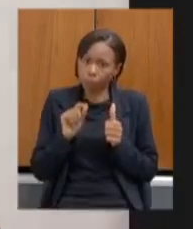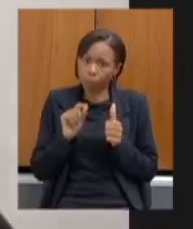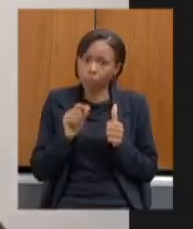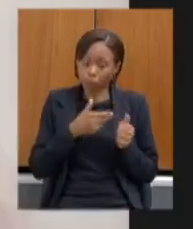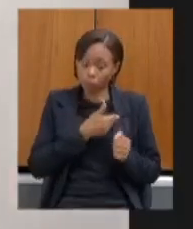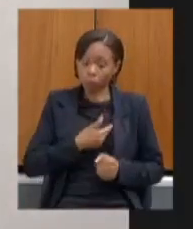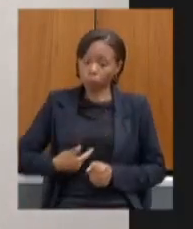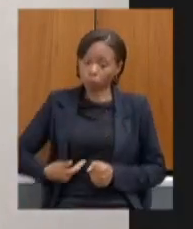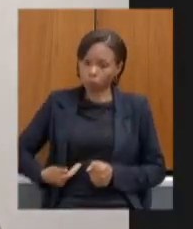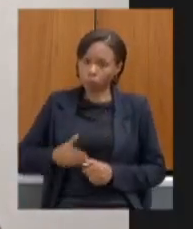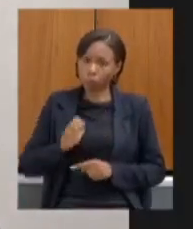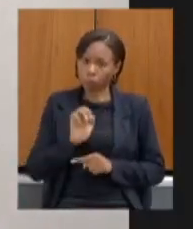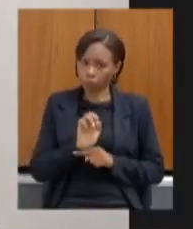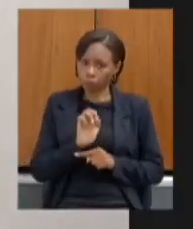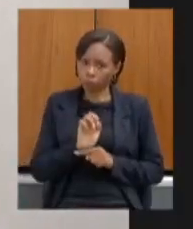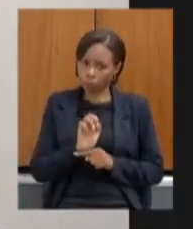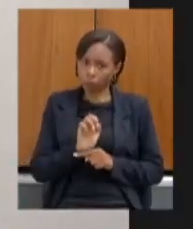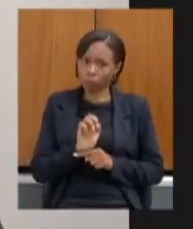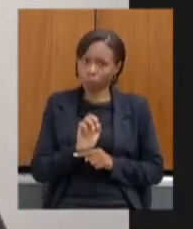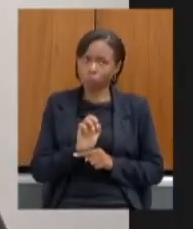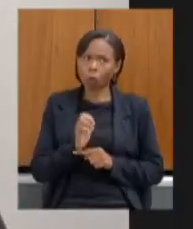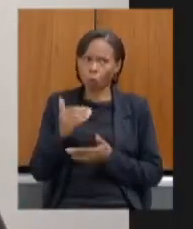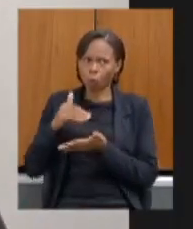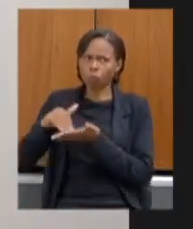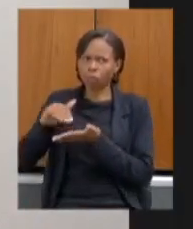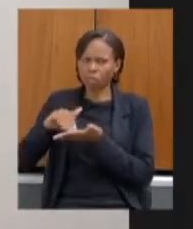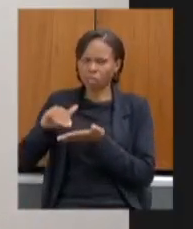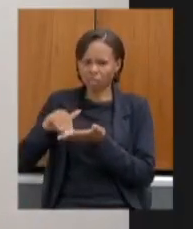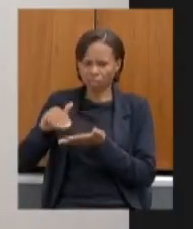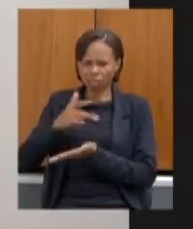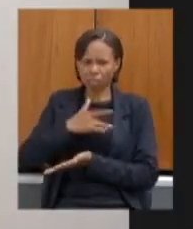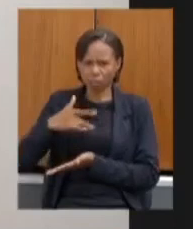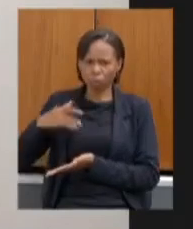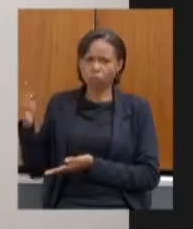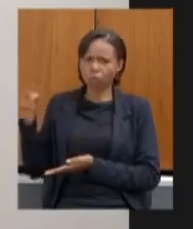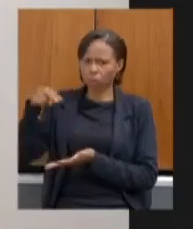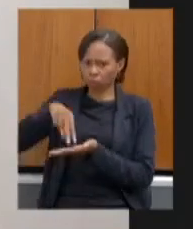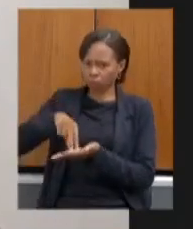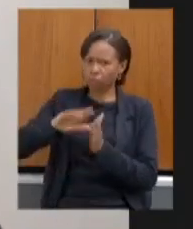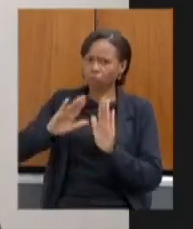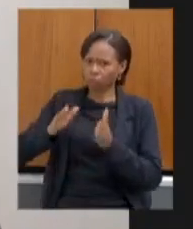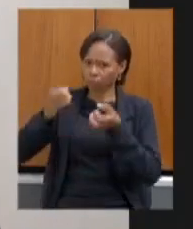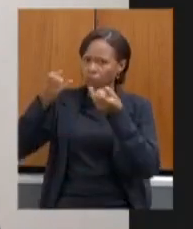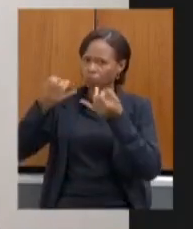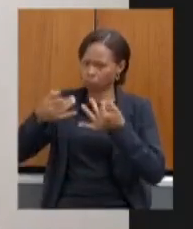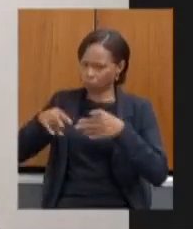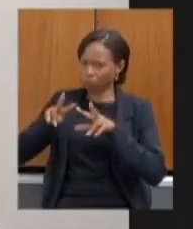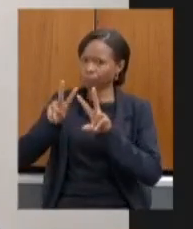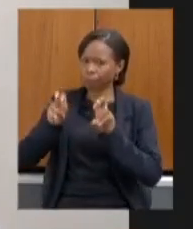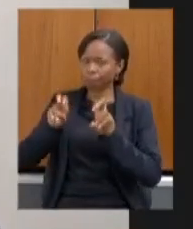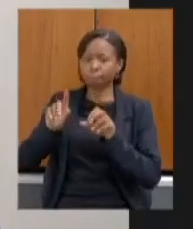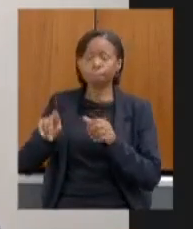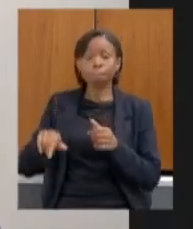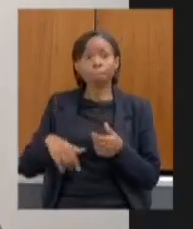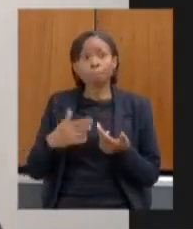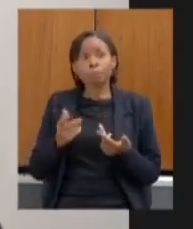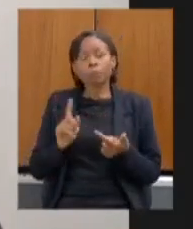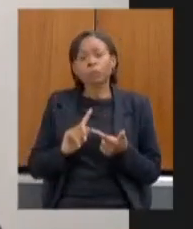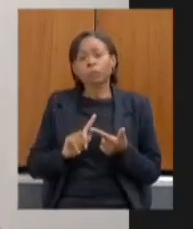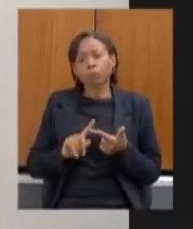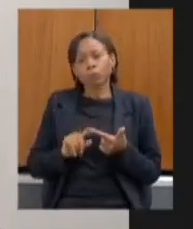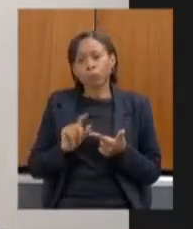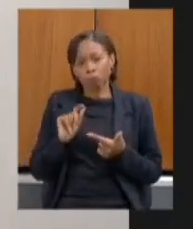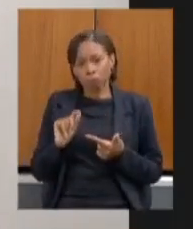secretário que Saúde já esteve aqui, aí abordou bem esse assunto. E uma segunda questão, secretário, diz